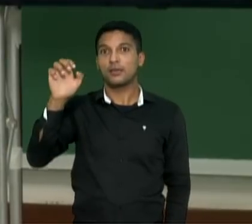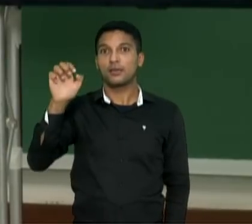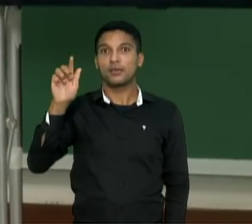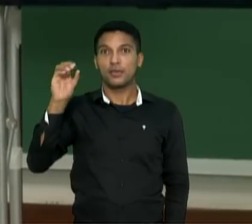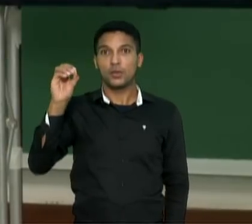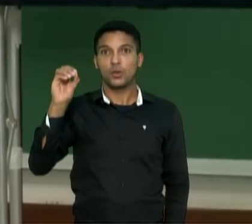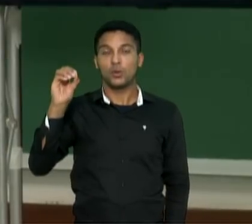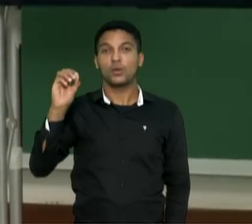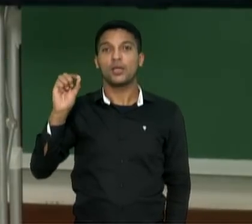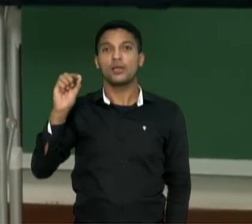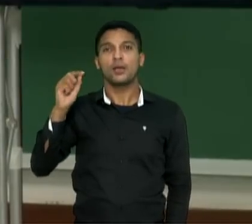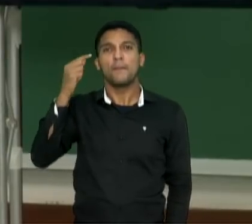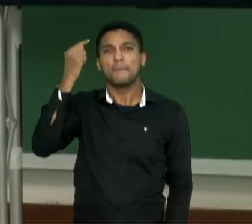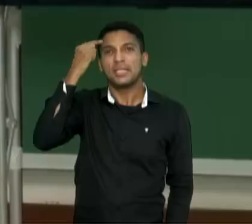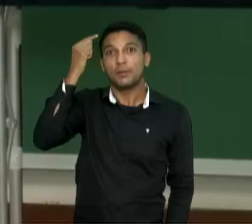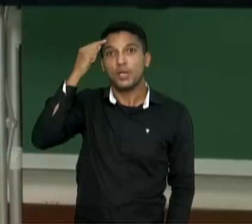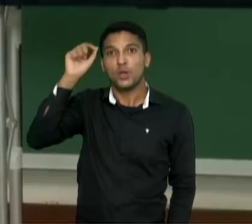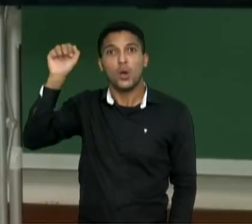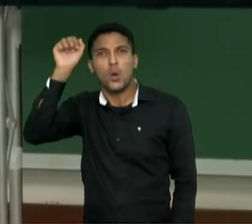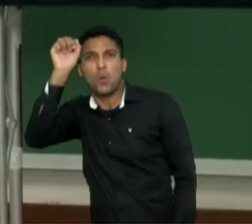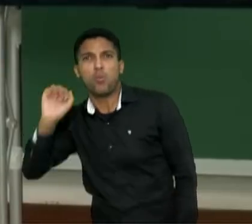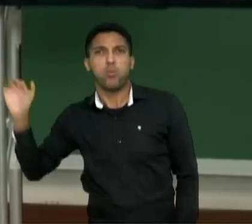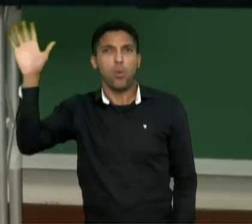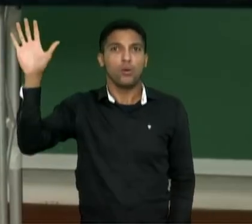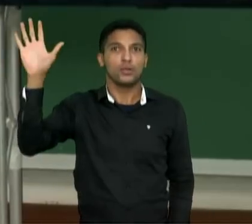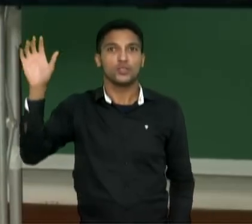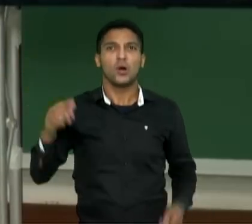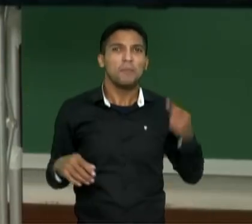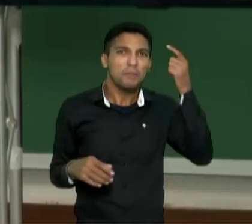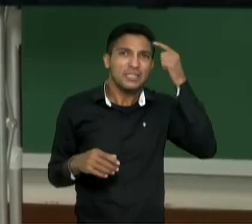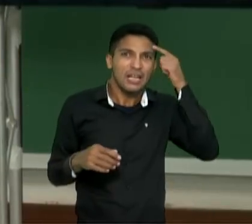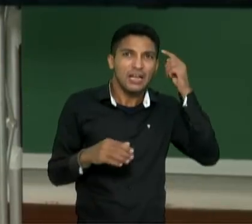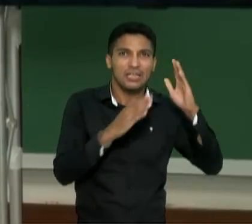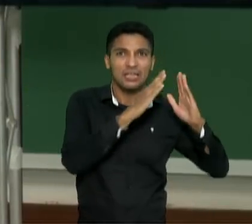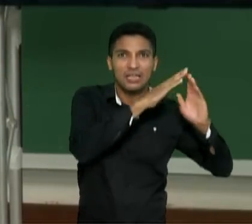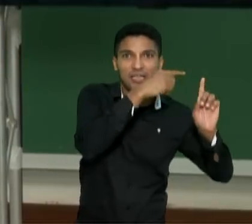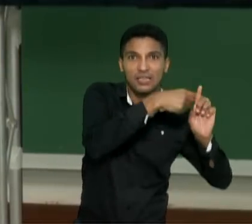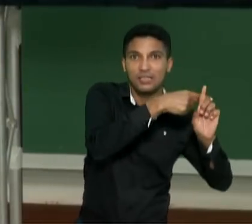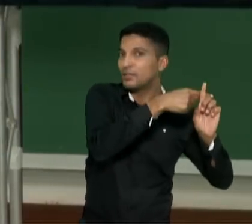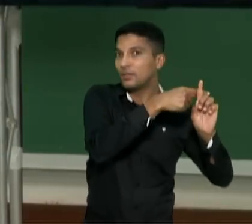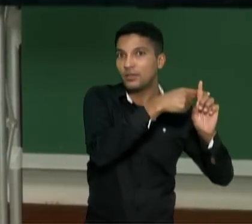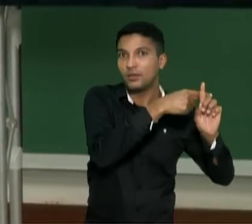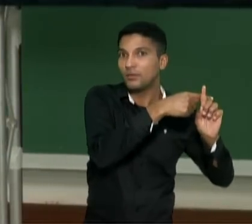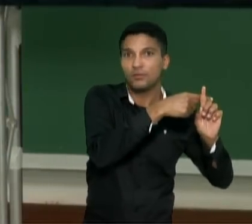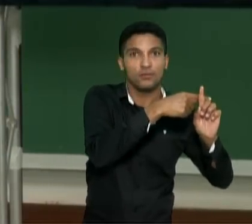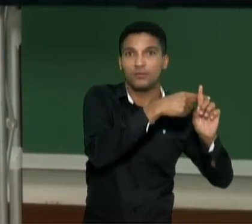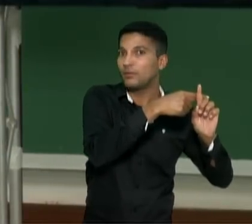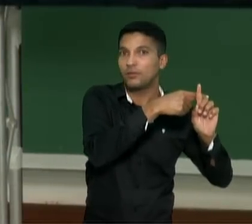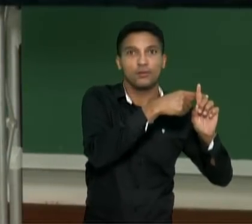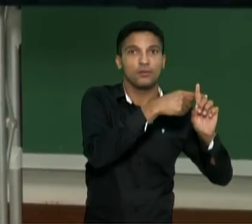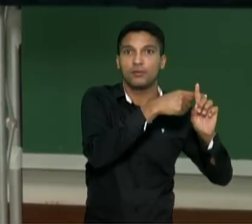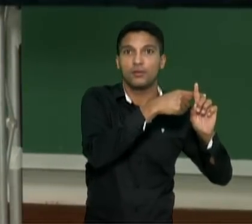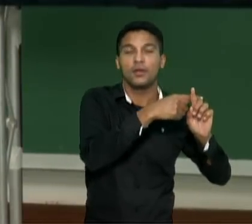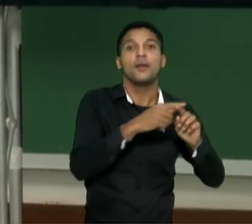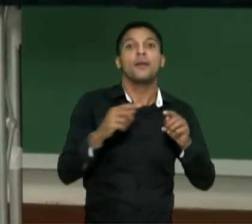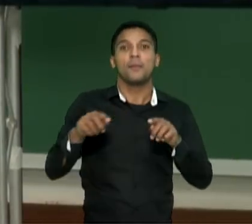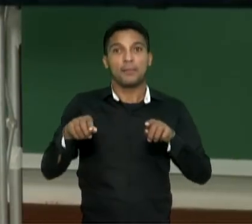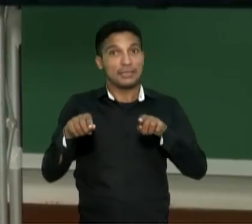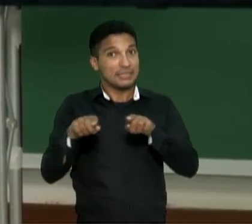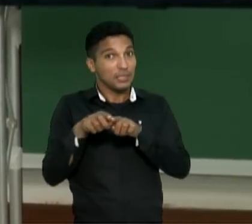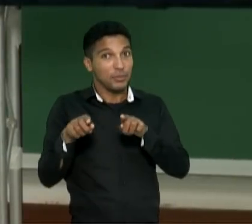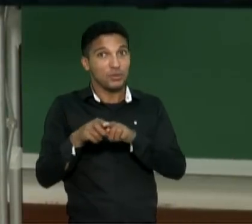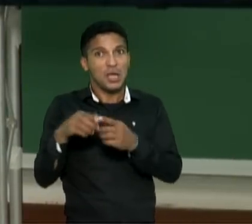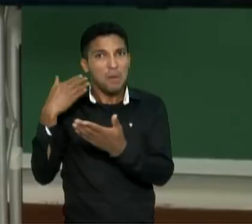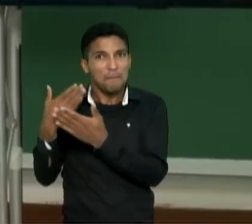ficar só com o pensamento religioso, mas também tirar as próprias conclusões a partir da ciência, é